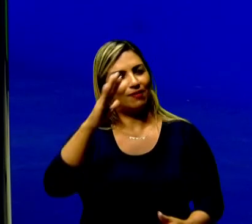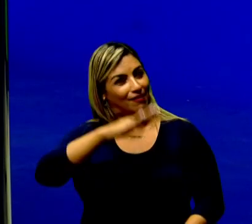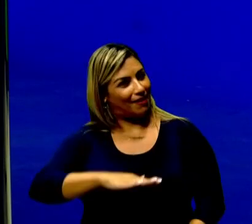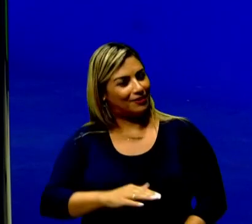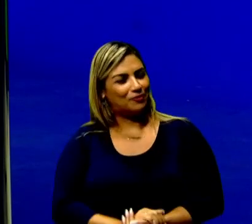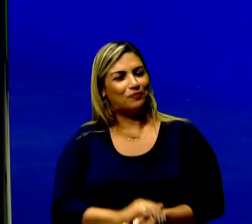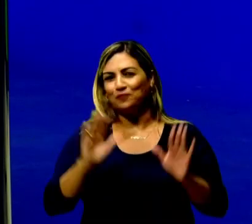vocês até a próxima